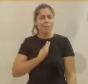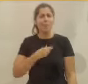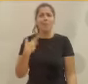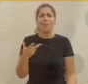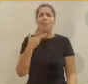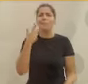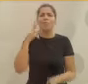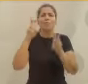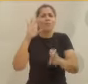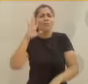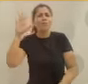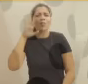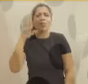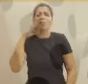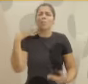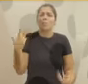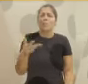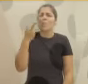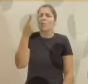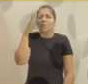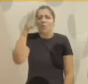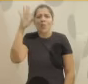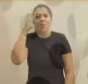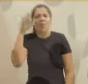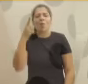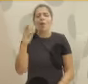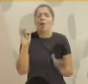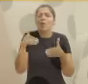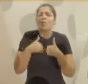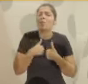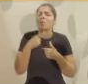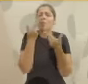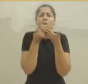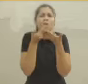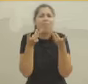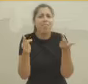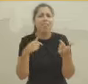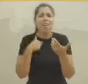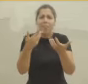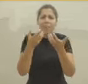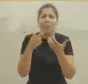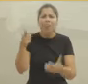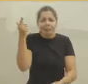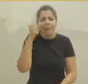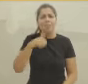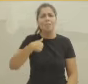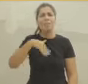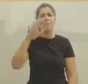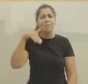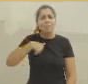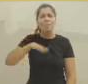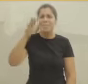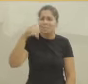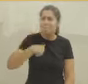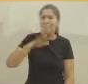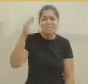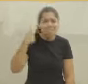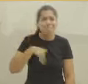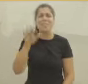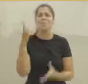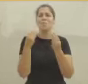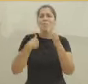Ricardo, em homenagem ao Ricardo, que é o grande amor da minha vida. Já está falando de sonhos, que ele, pô,